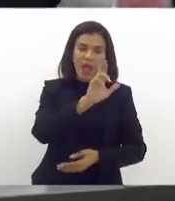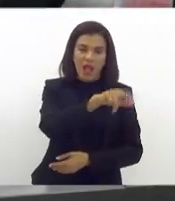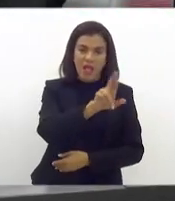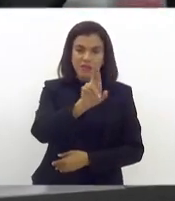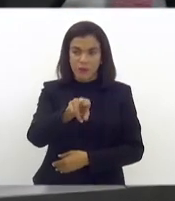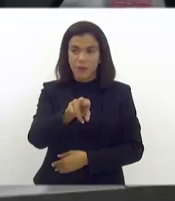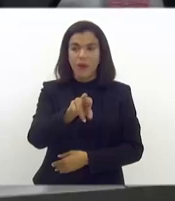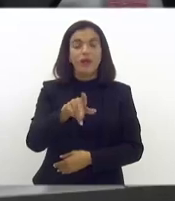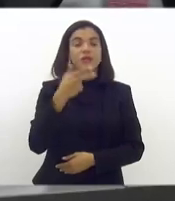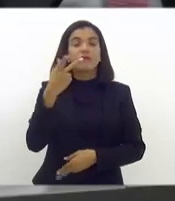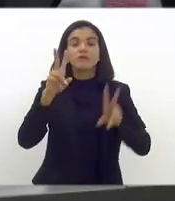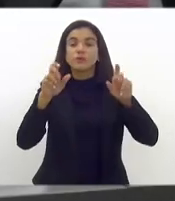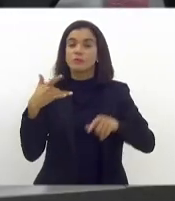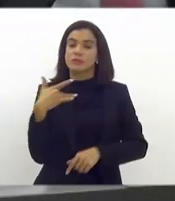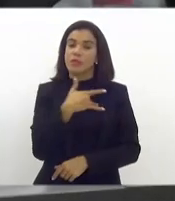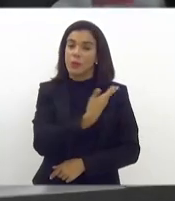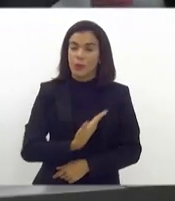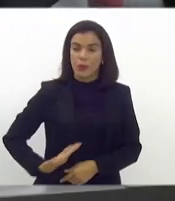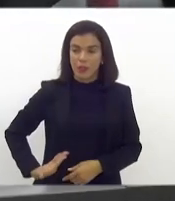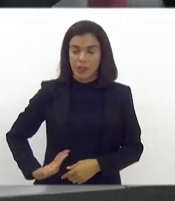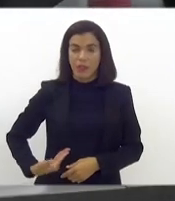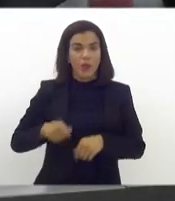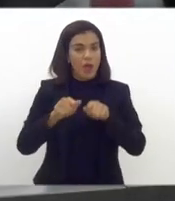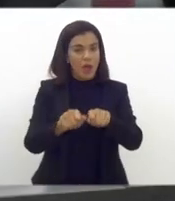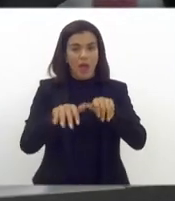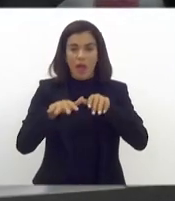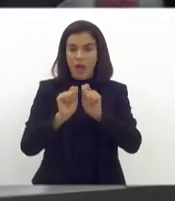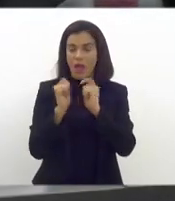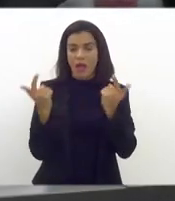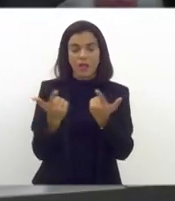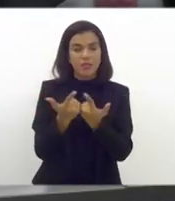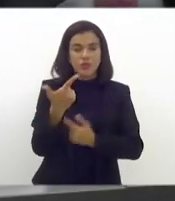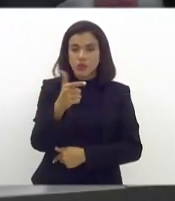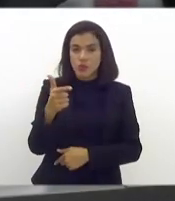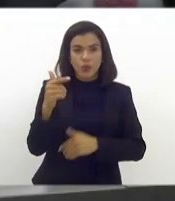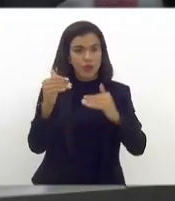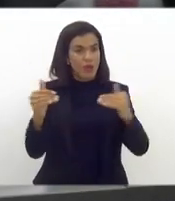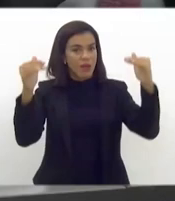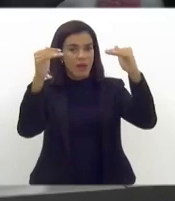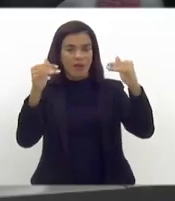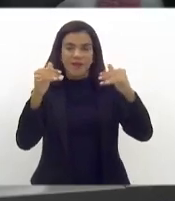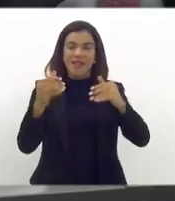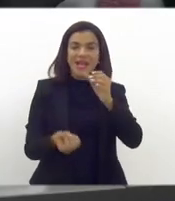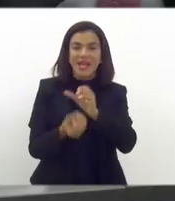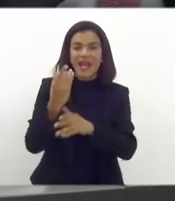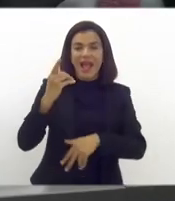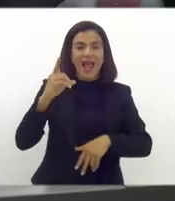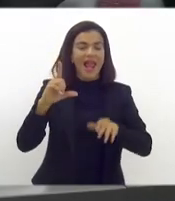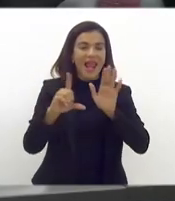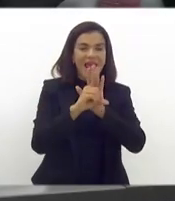A gente está tratando de saúde pública. O parlamento não tem autoridade para legislar sobre a política de